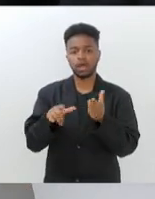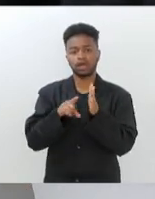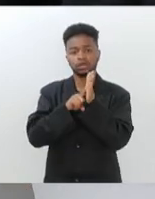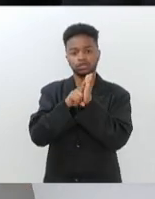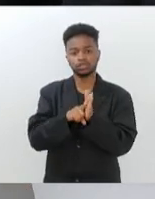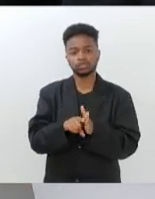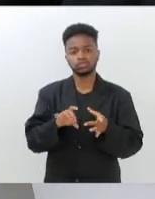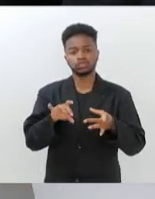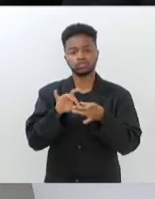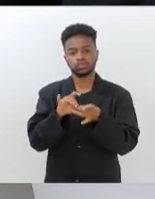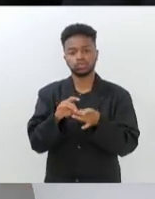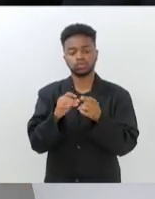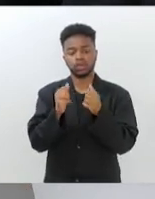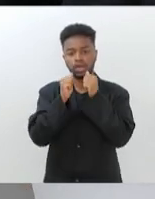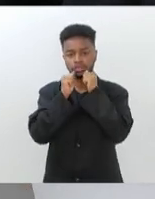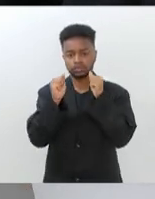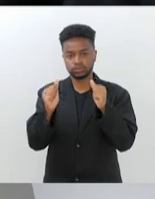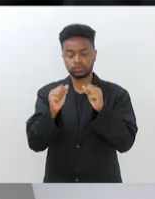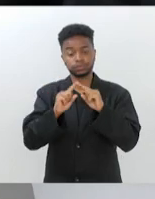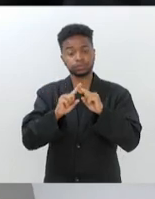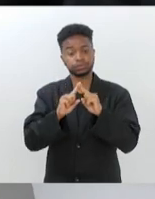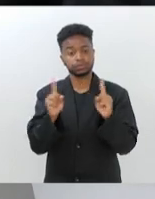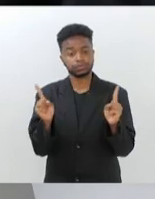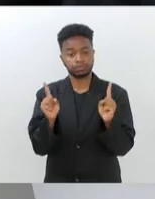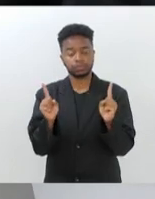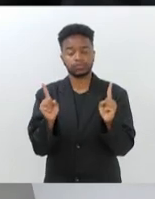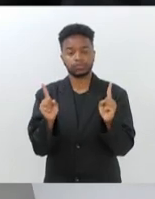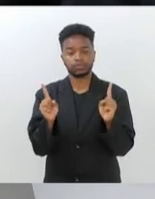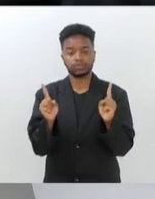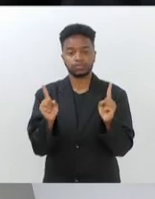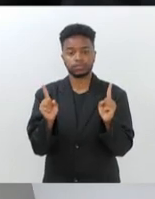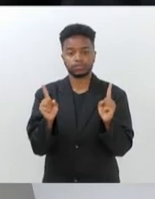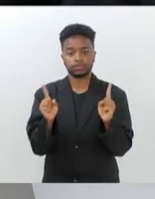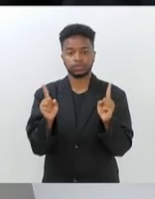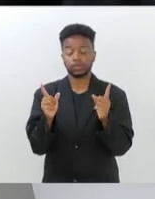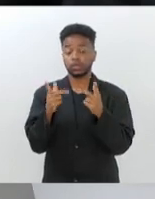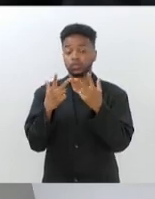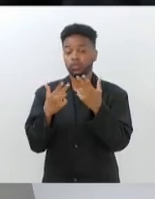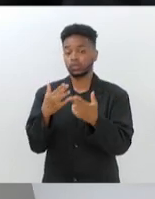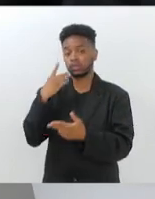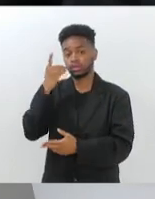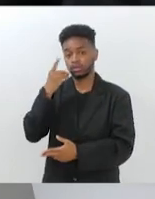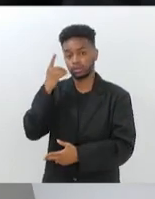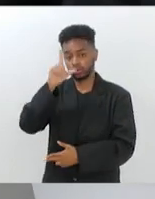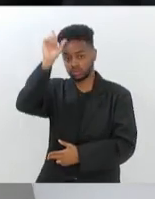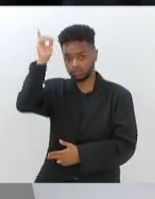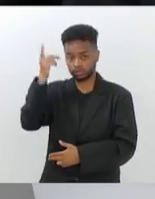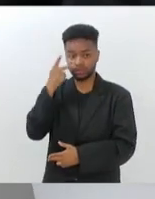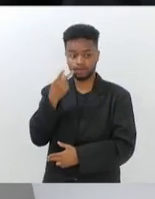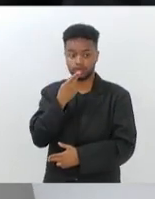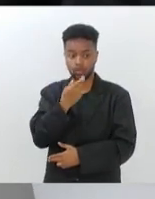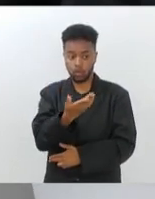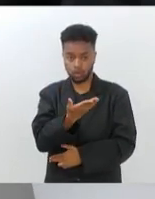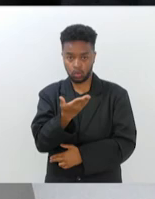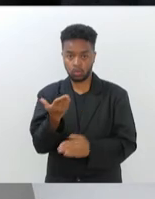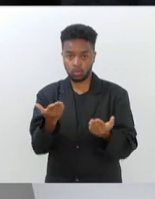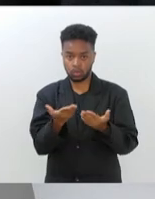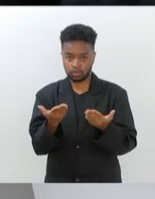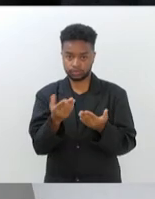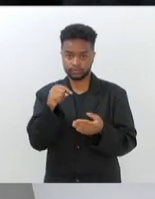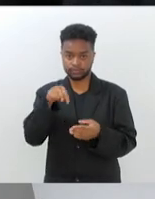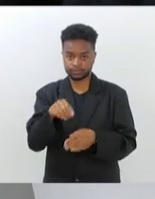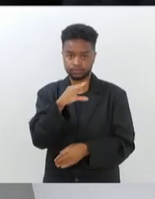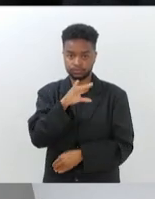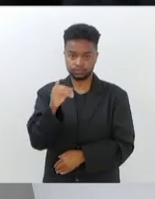minha Assessoria mas como o Deputado Luiz Paulo fez essa questão de ordem aqui na comissão de